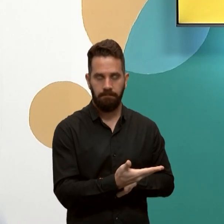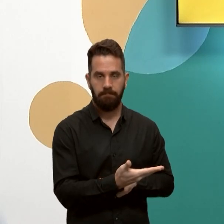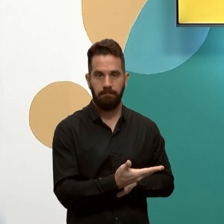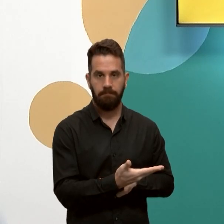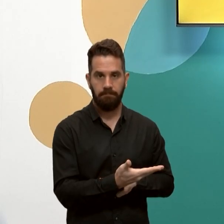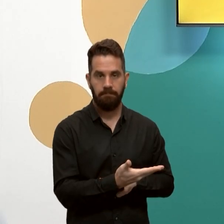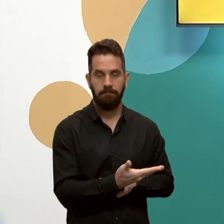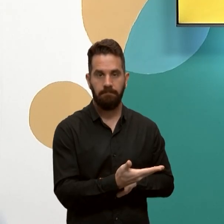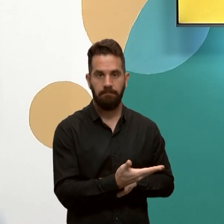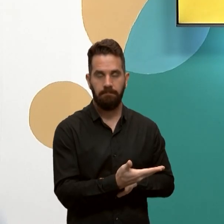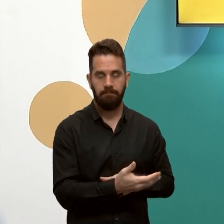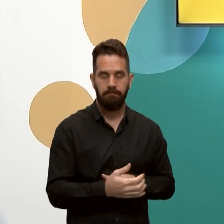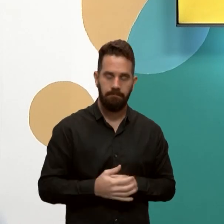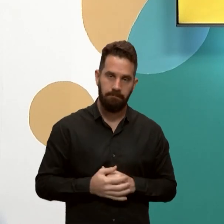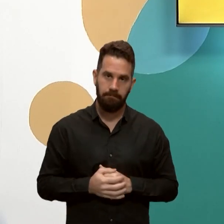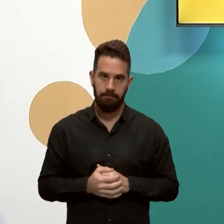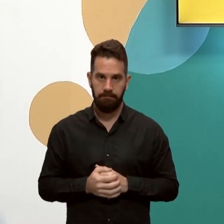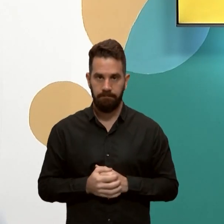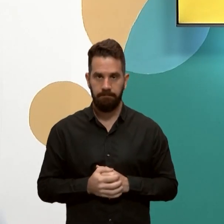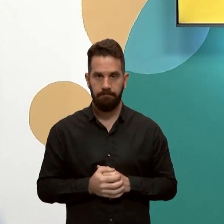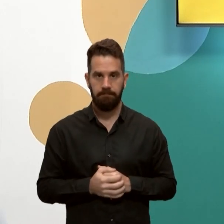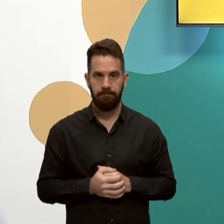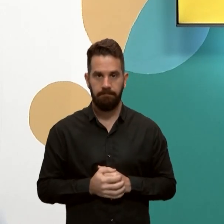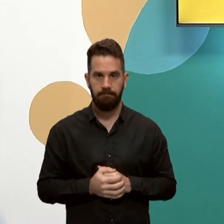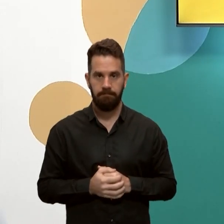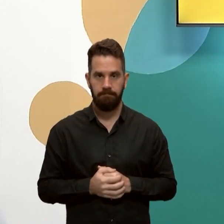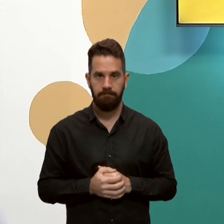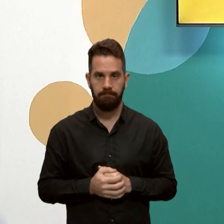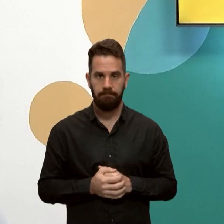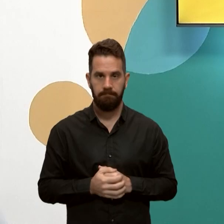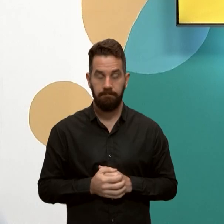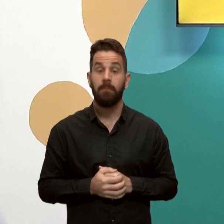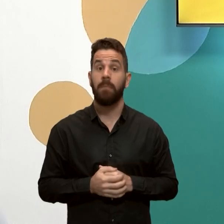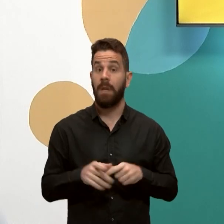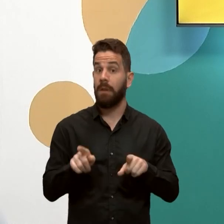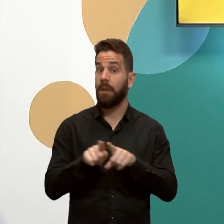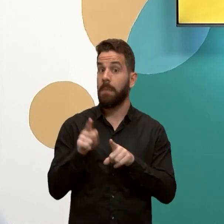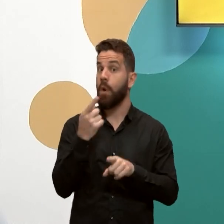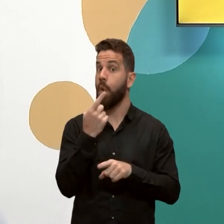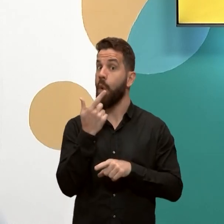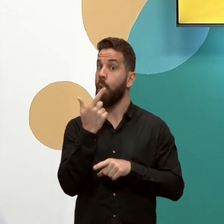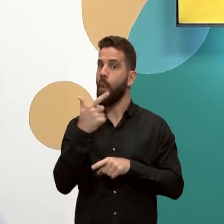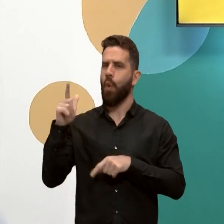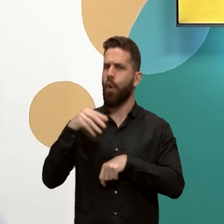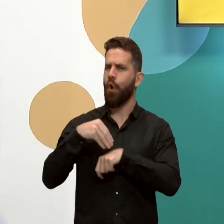62 99181 1406. E uma outra dica para você